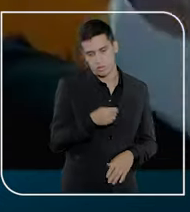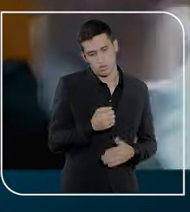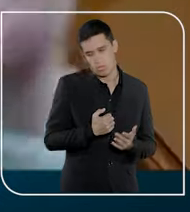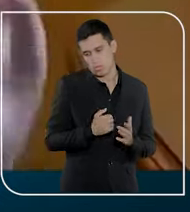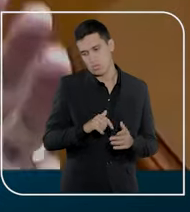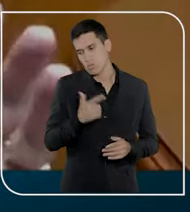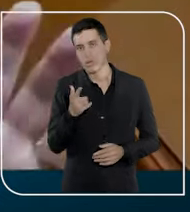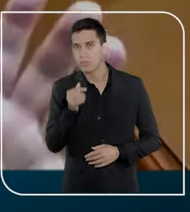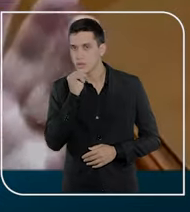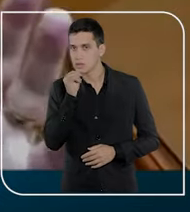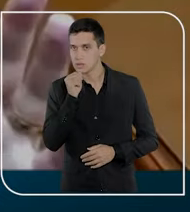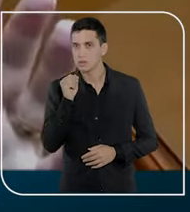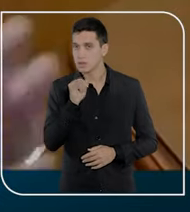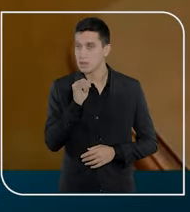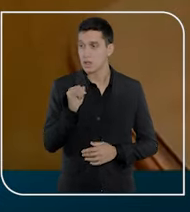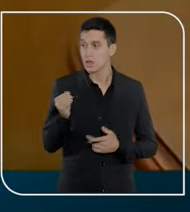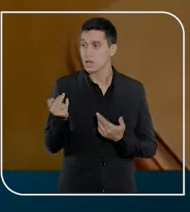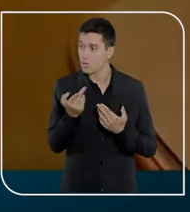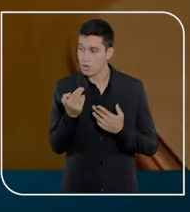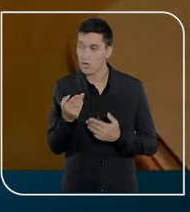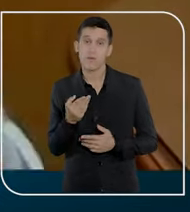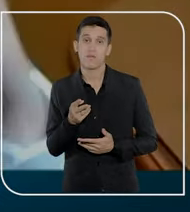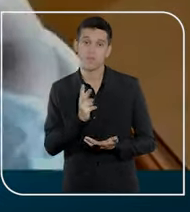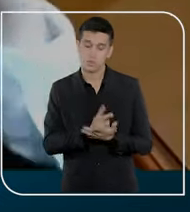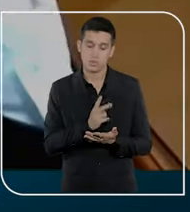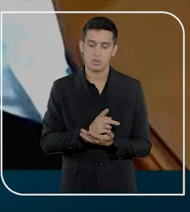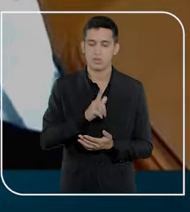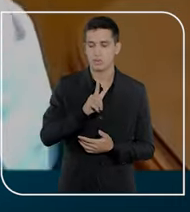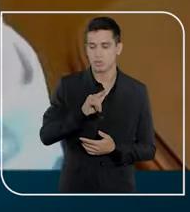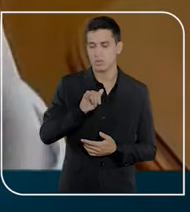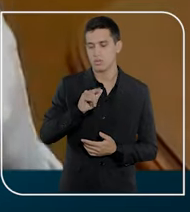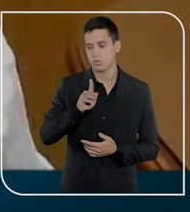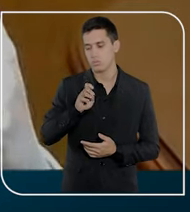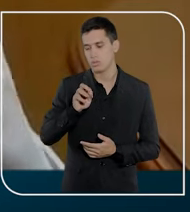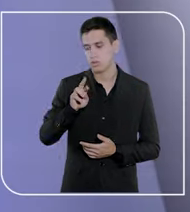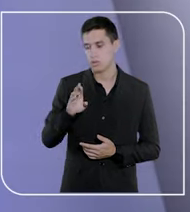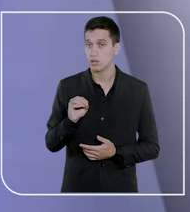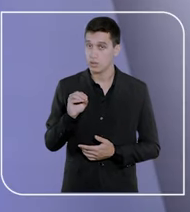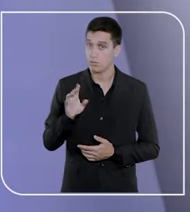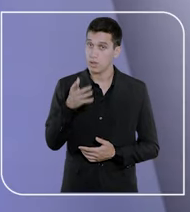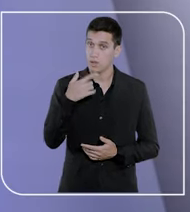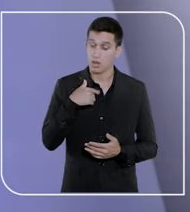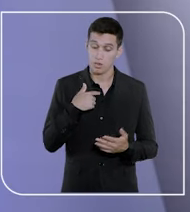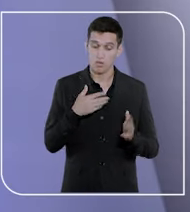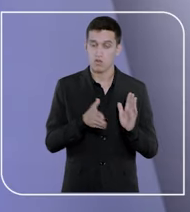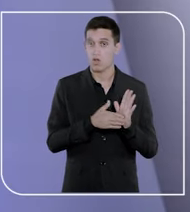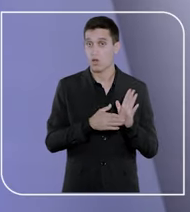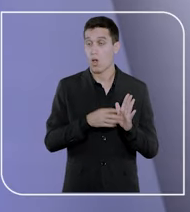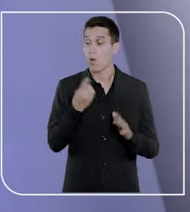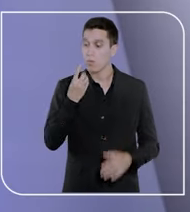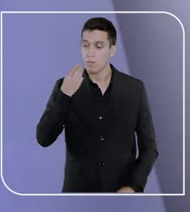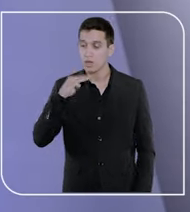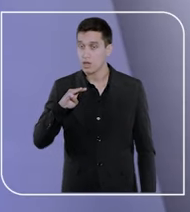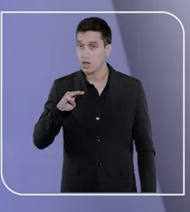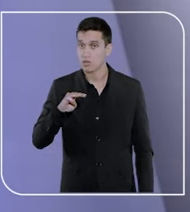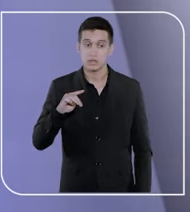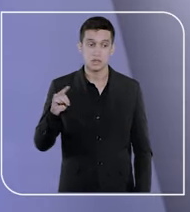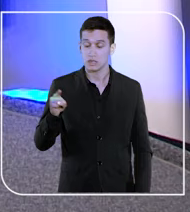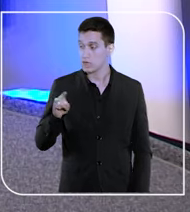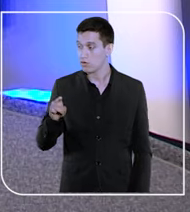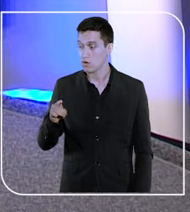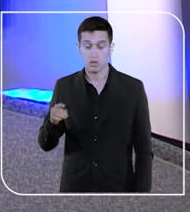preço, fica com o Gilberto. Agora, ofereci 1 milhão, ele ofereceu 1 milhão e 100, ele